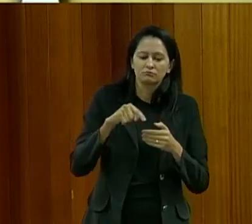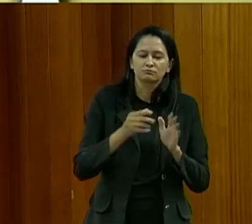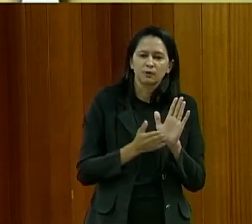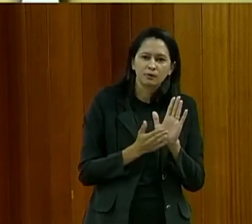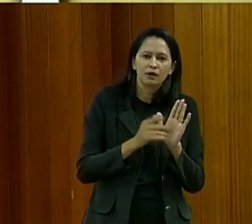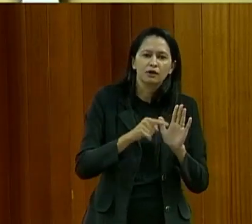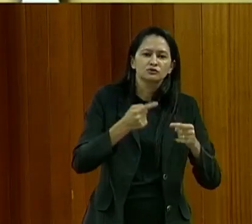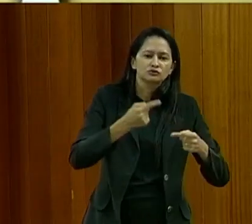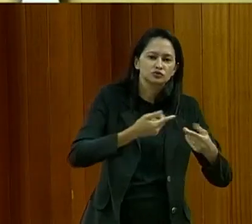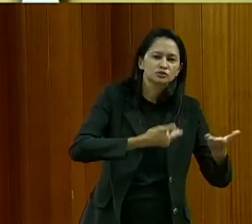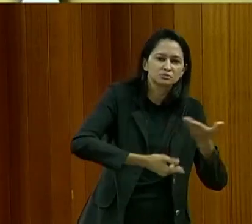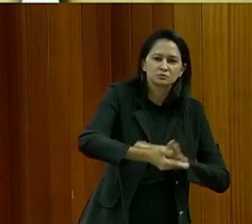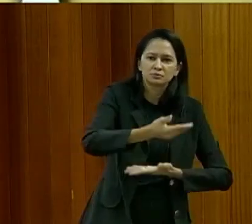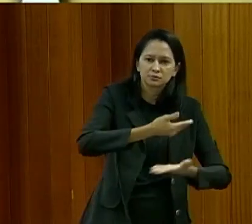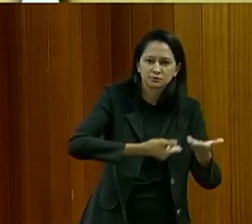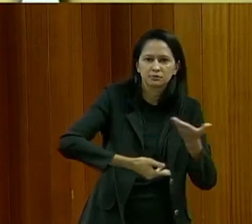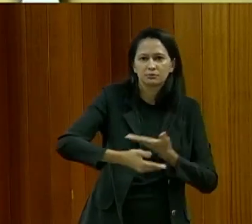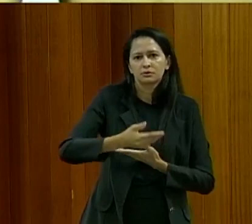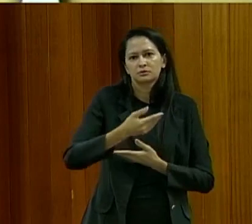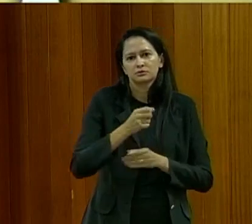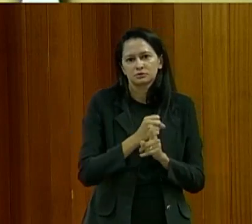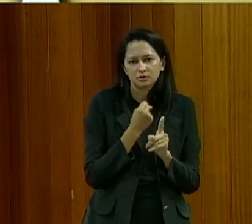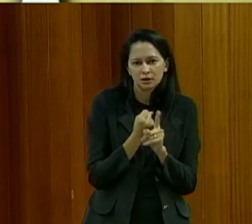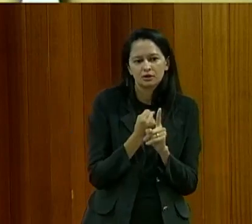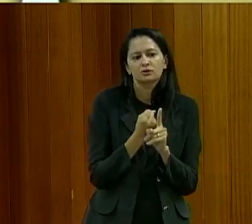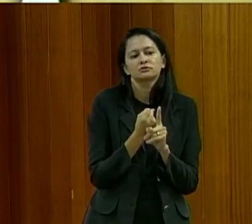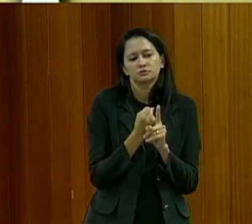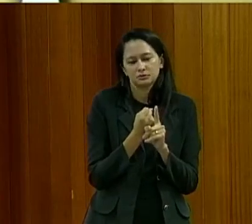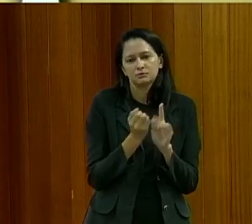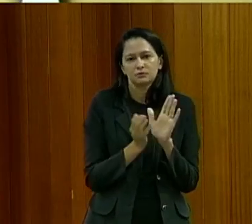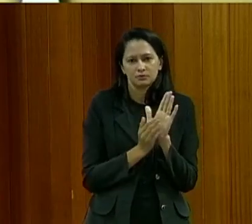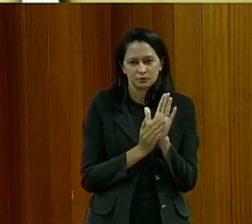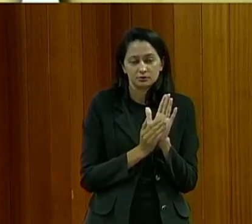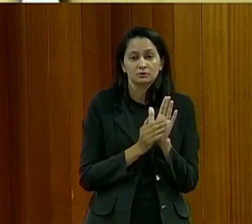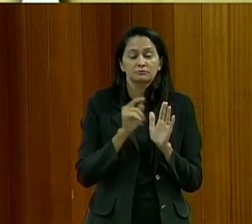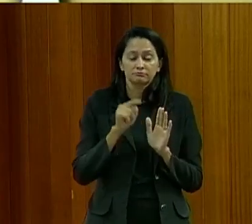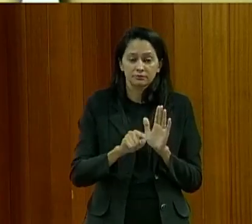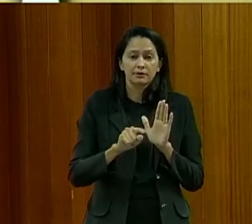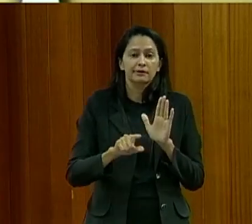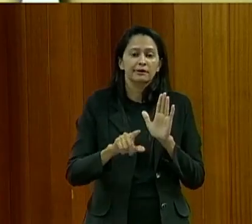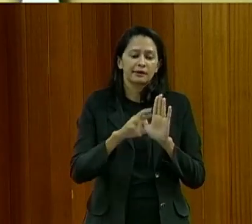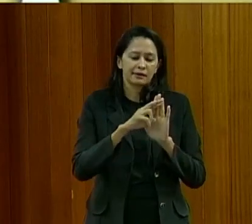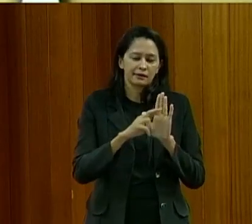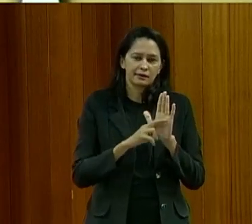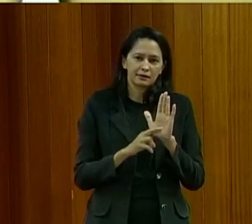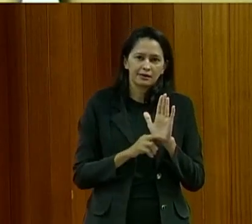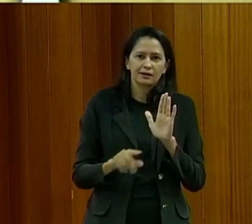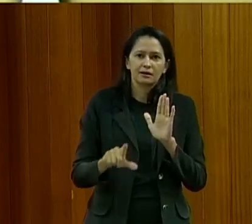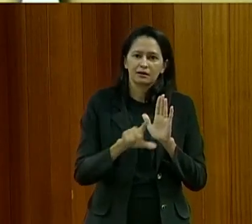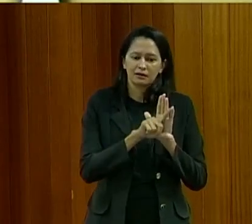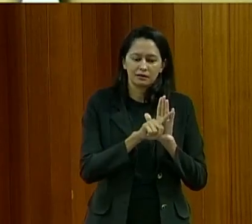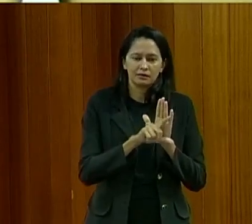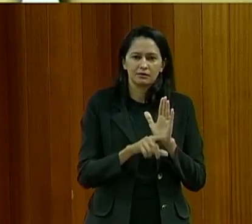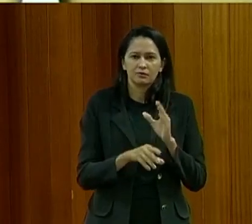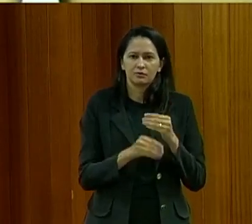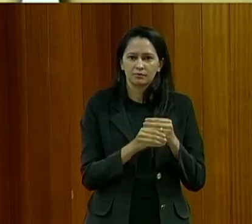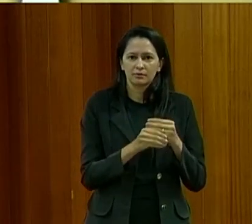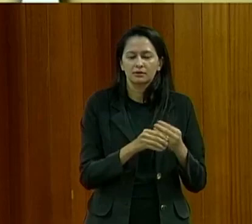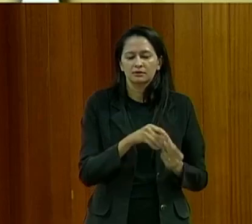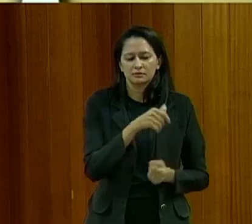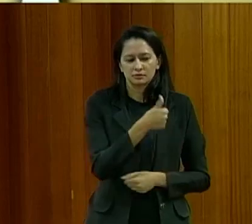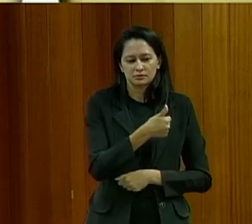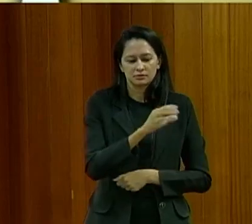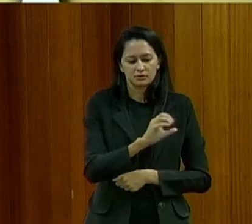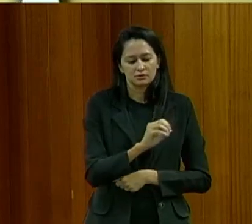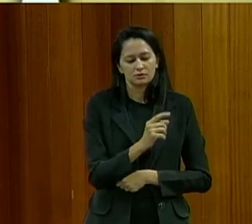determina o artigo 48 da Lei de Responsabilidade Fiscal, Lei Complementar número